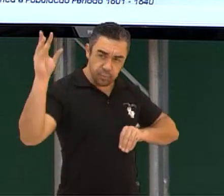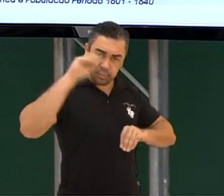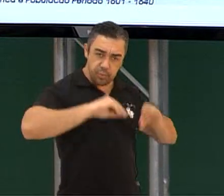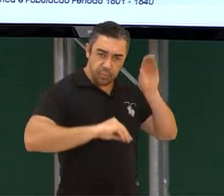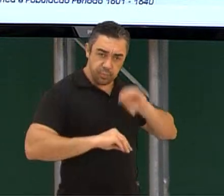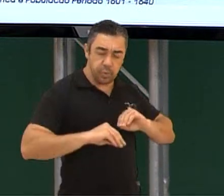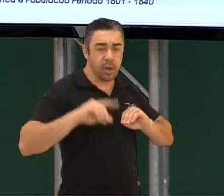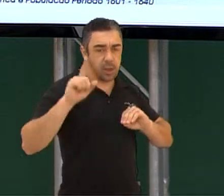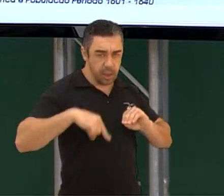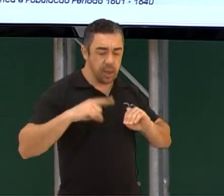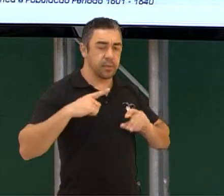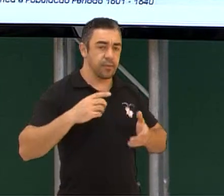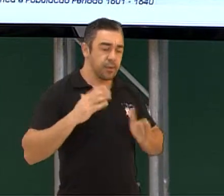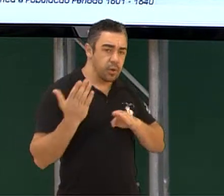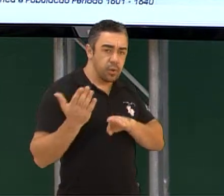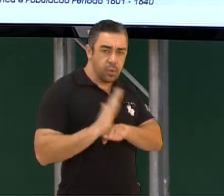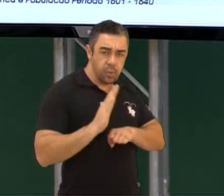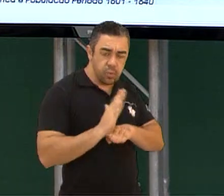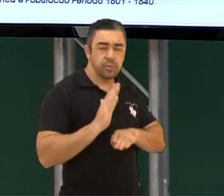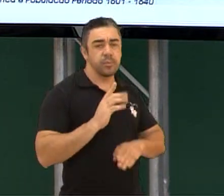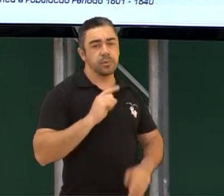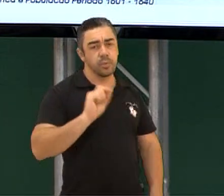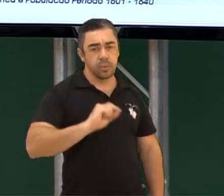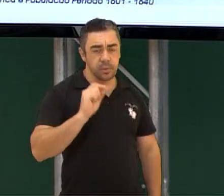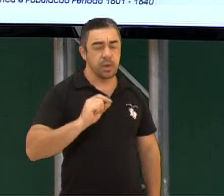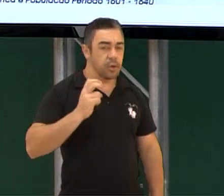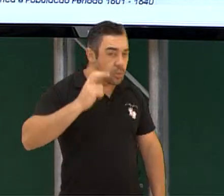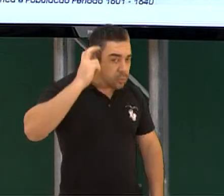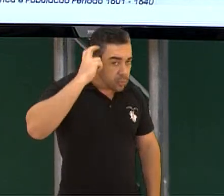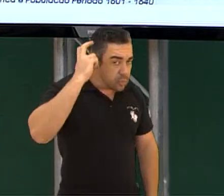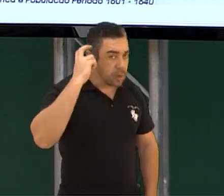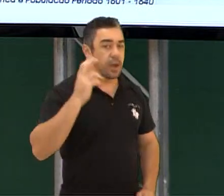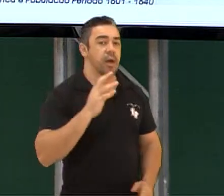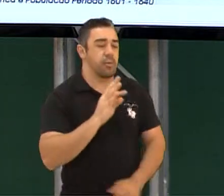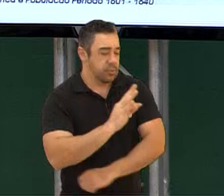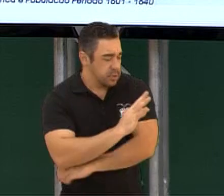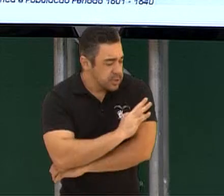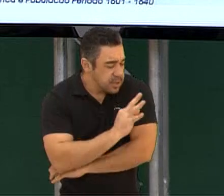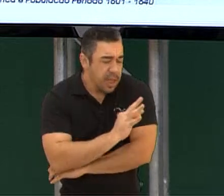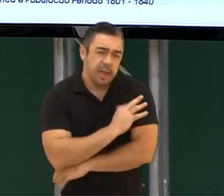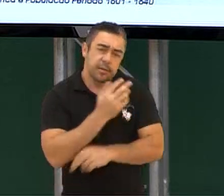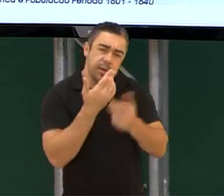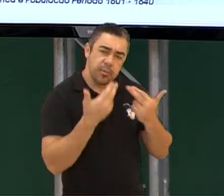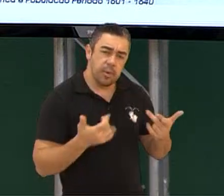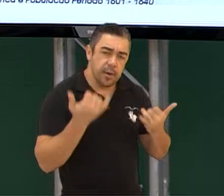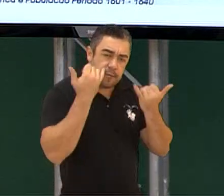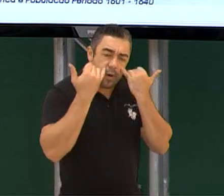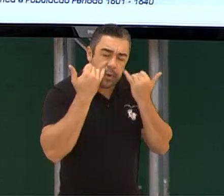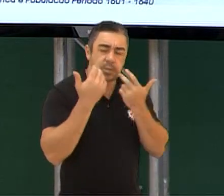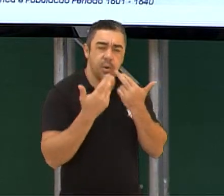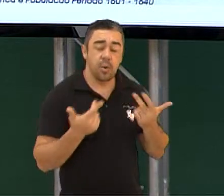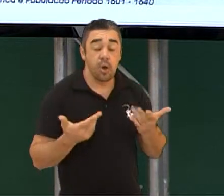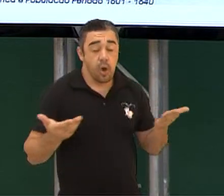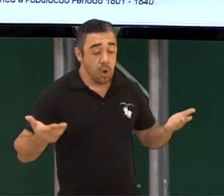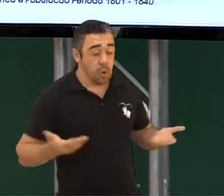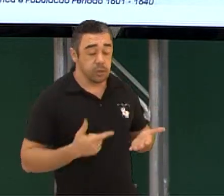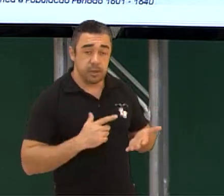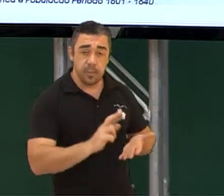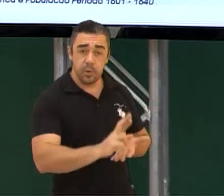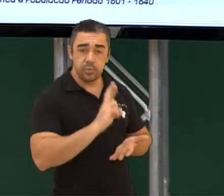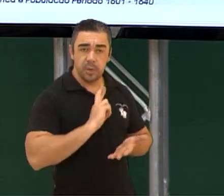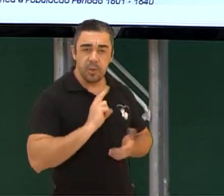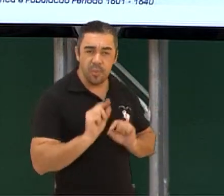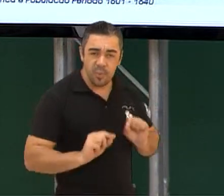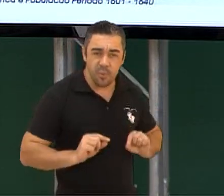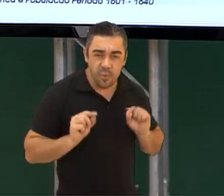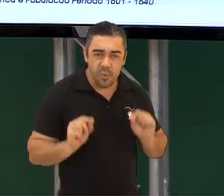contribuição, né, então, cultural, trouxe as suas técnicas, né, trouxe as suas informações e nós temos hoje a questão desse resultado, né, que